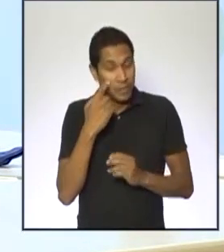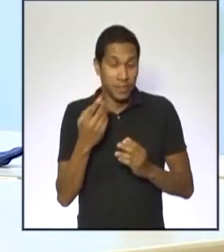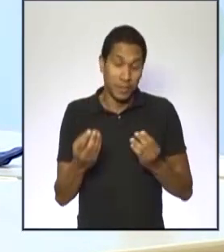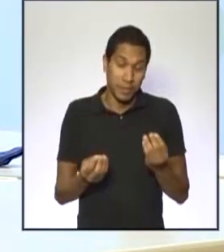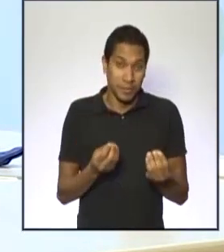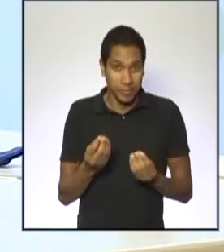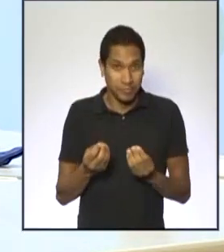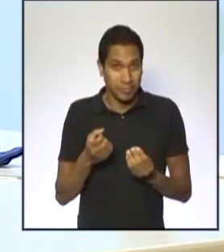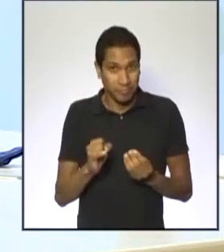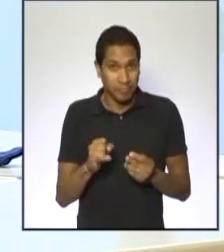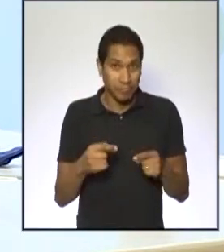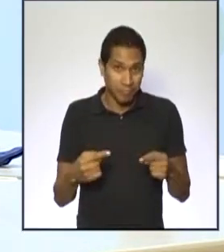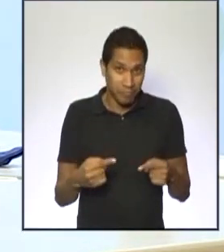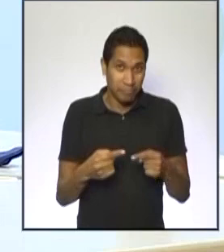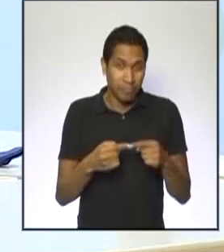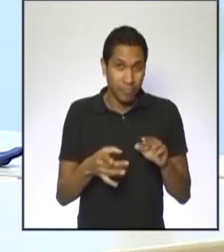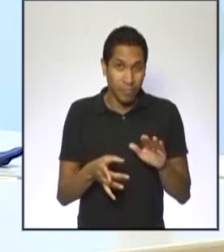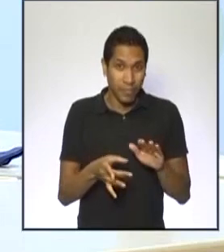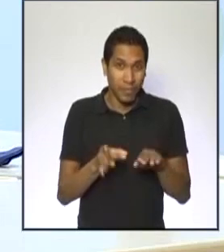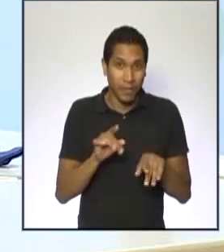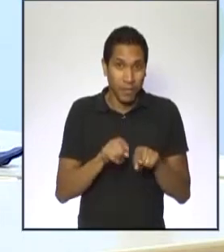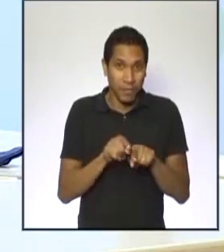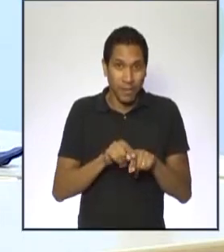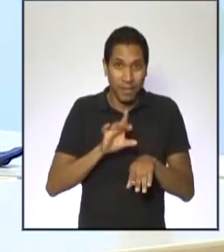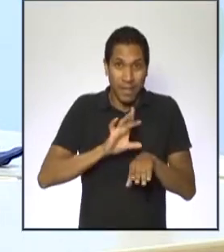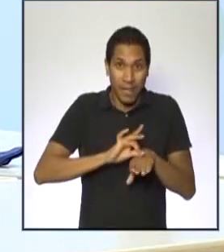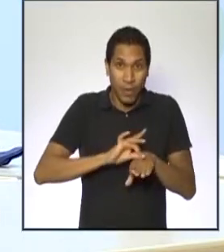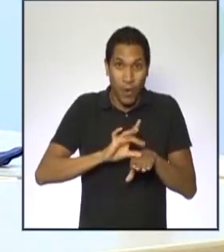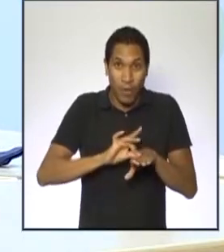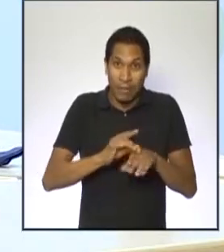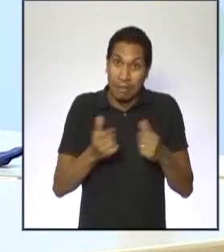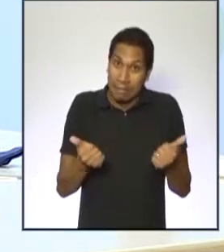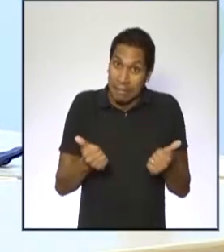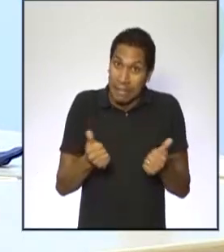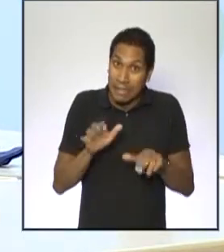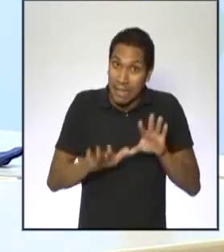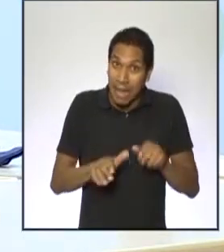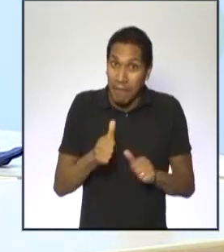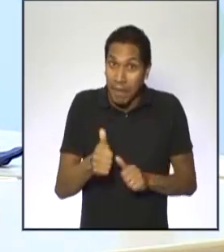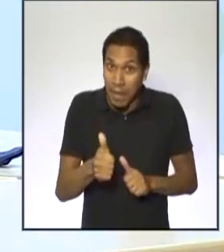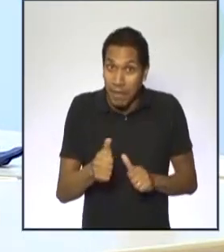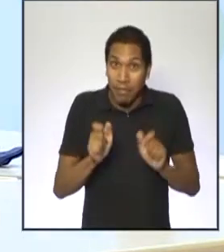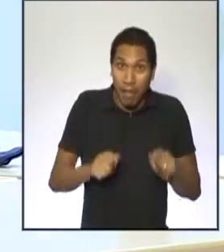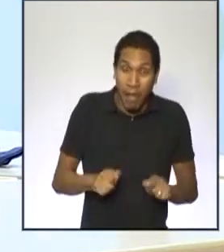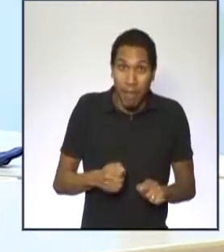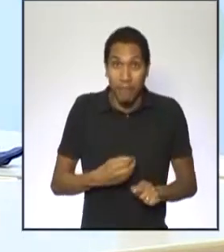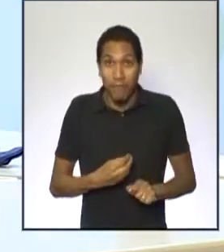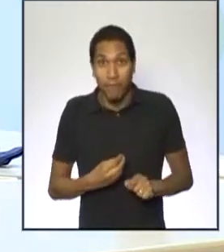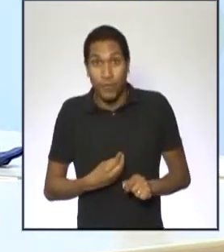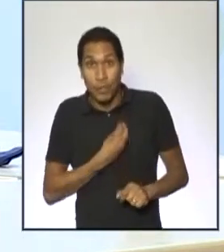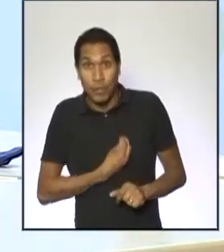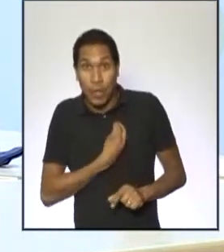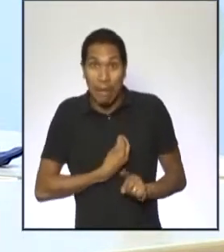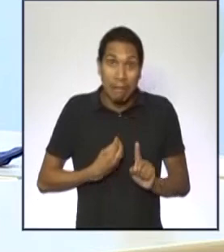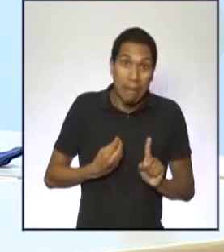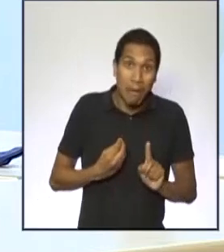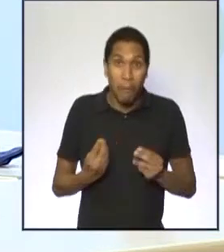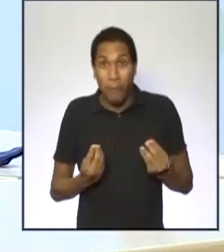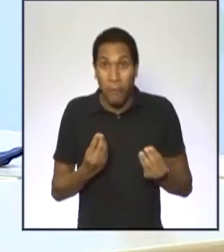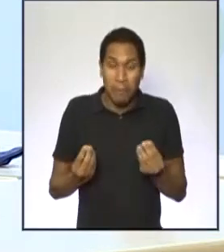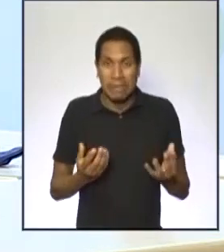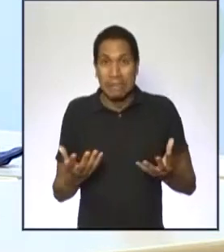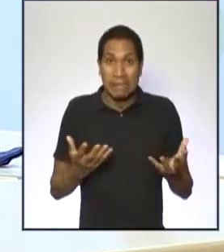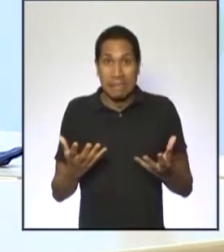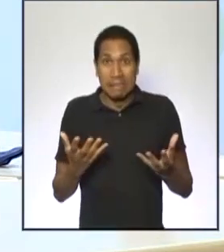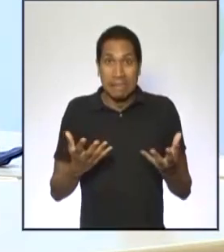do nossa ação e reação. Será que vai dar certo? Estou ansiosa aqui para saber também,